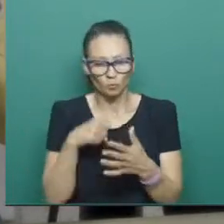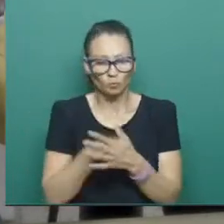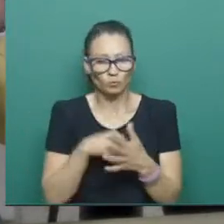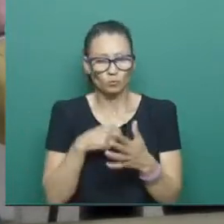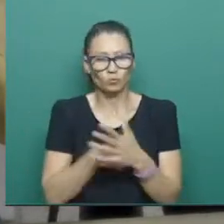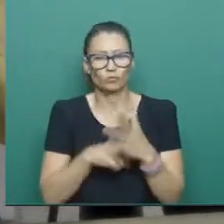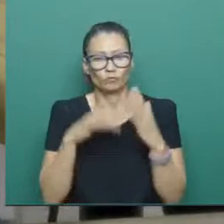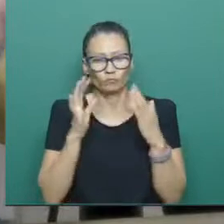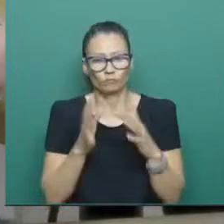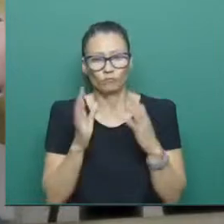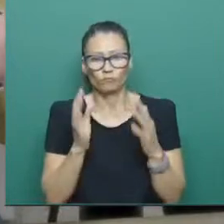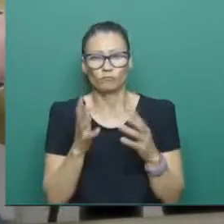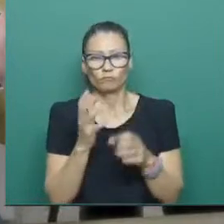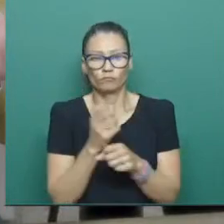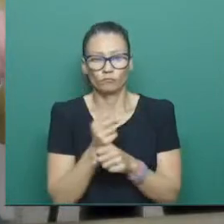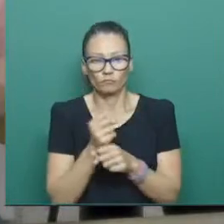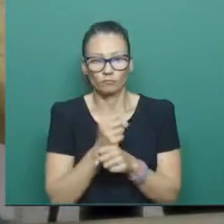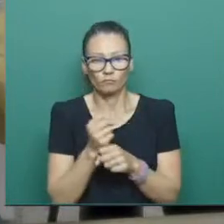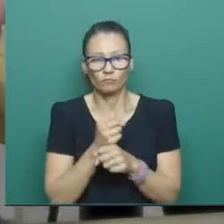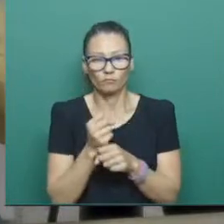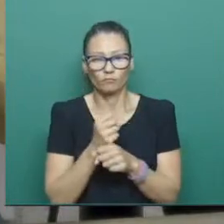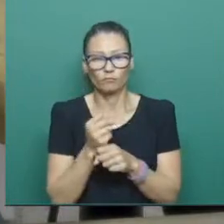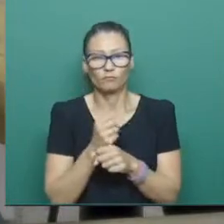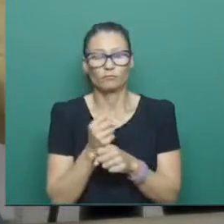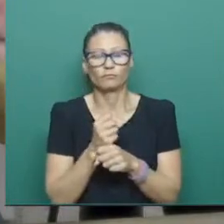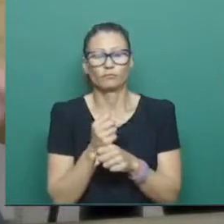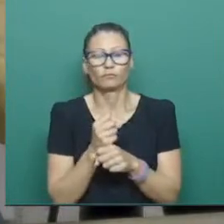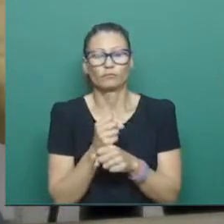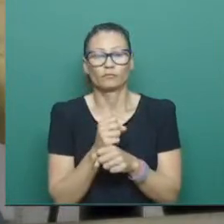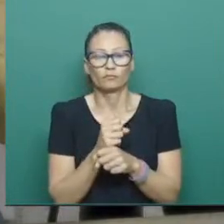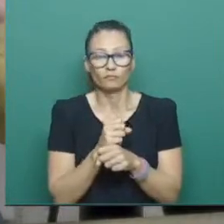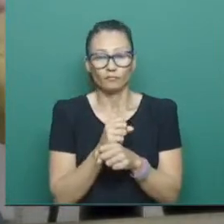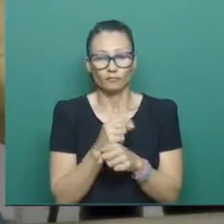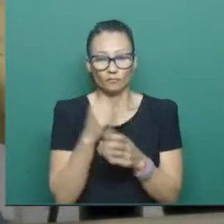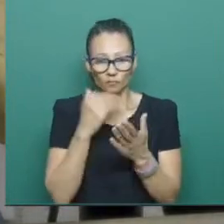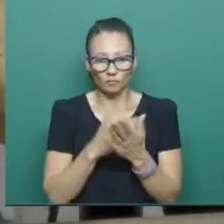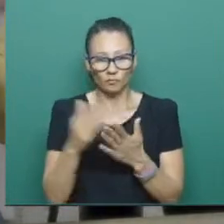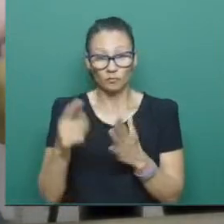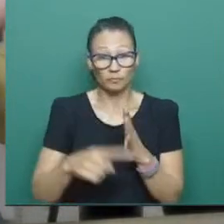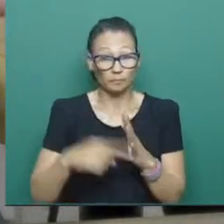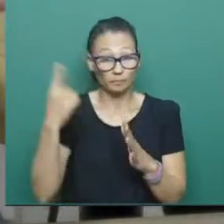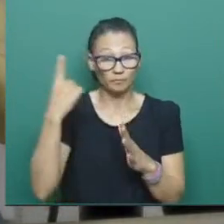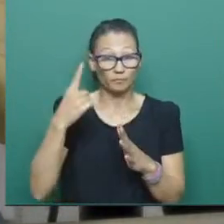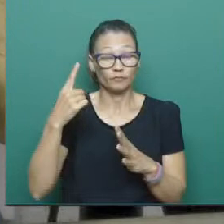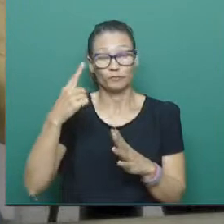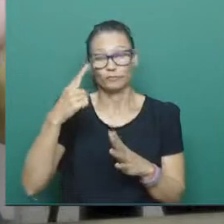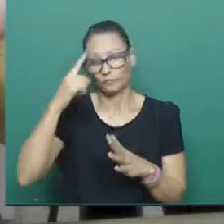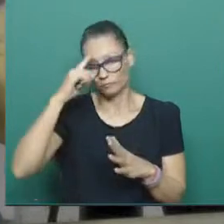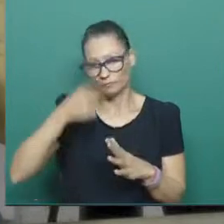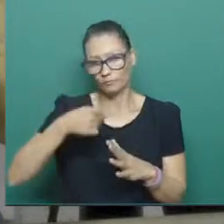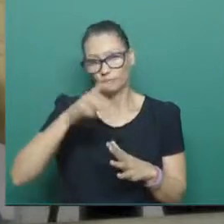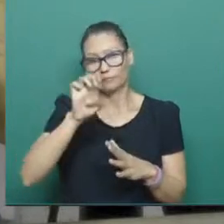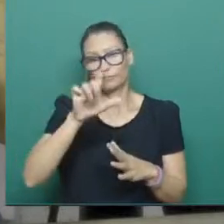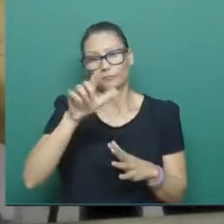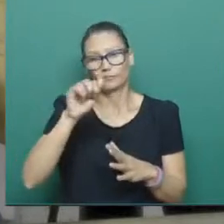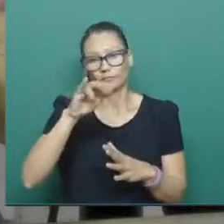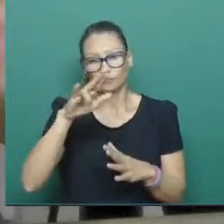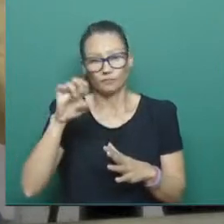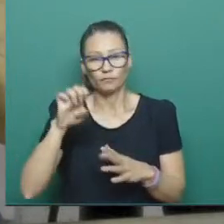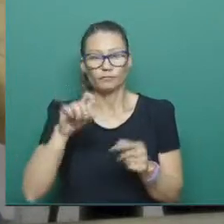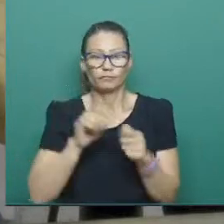né? Acho que logo que a gente começou aqui, né, no nosso primeiro mandato, a Elaine já fez uma manifestação aqui